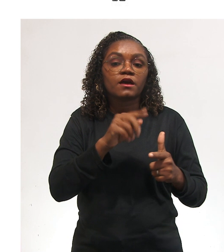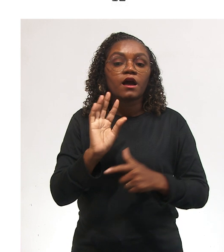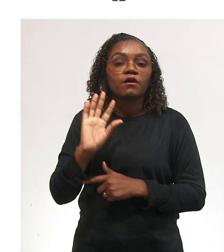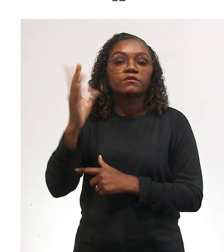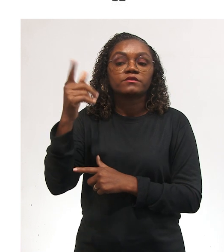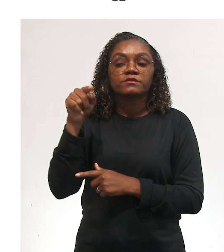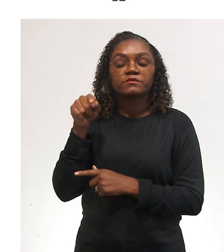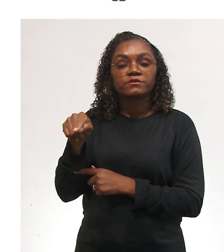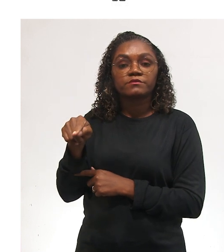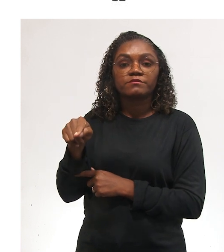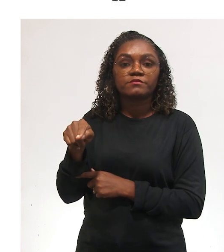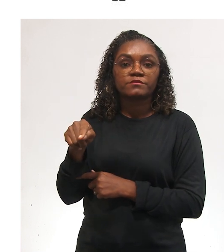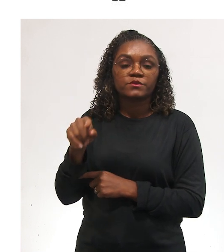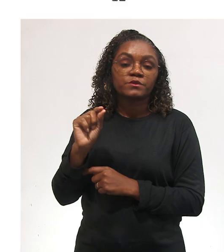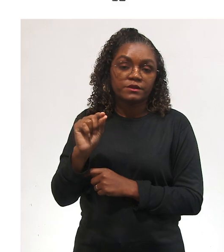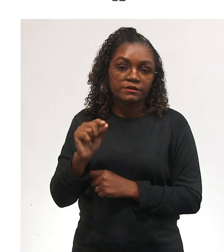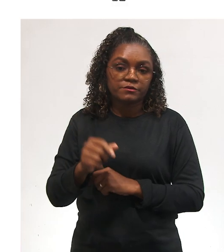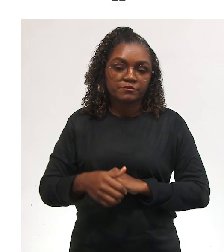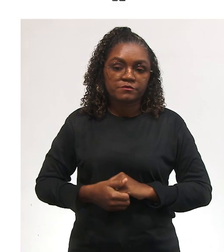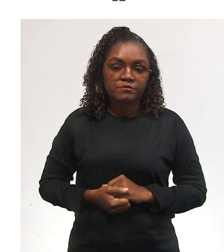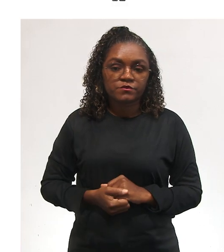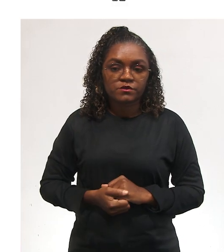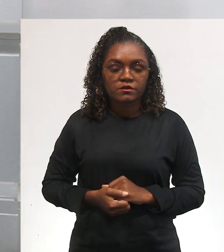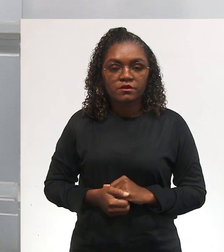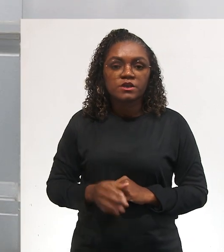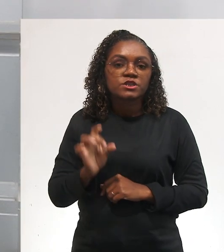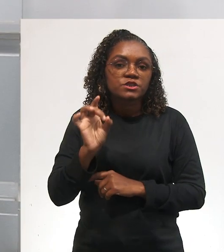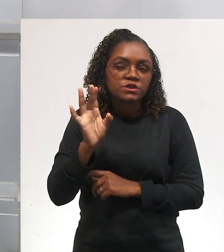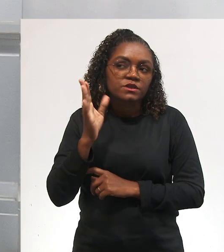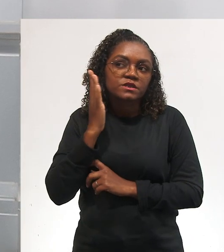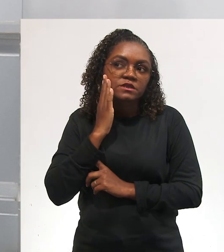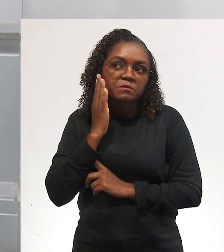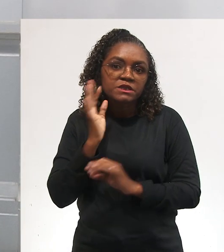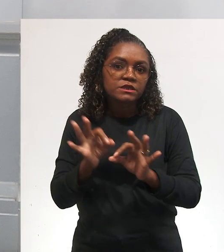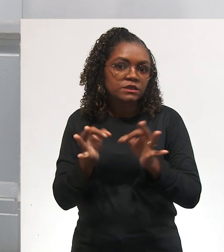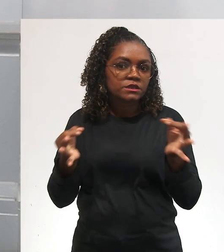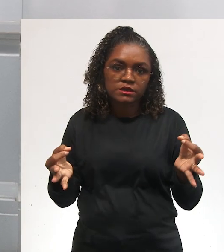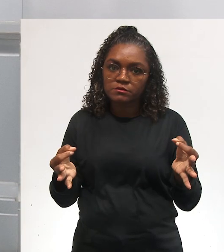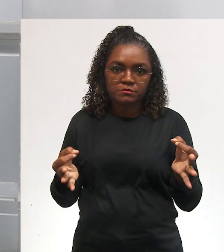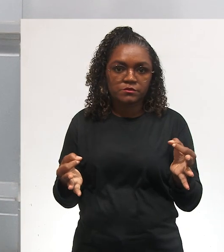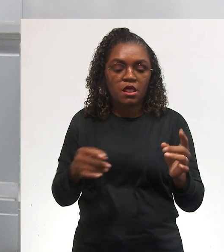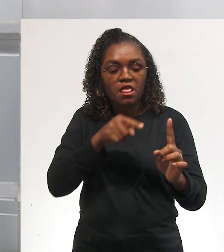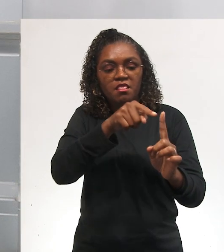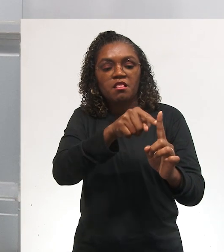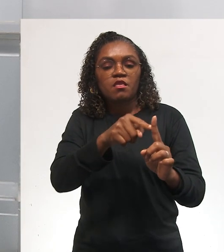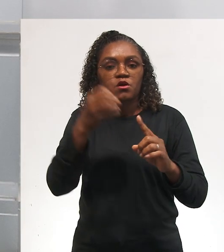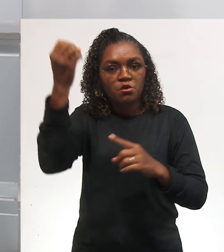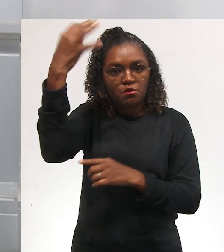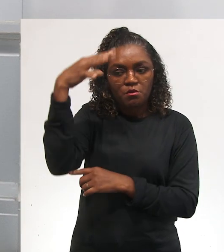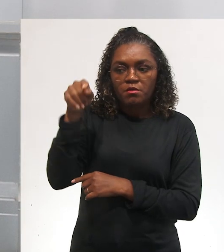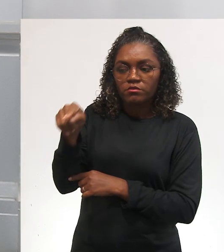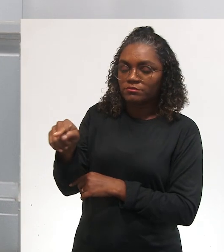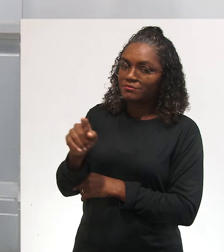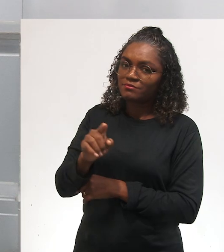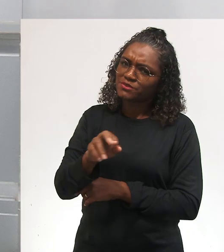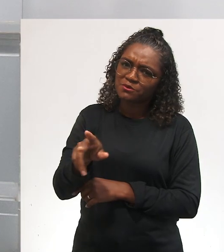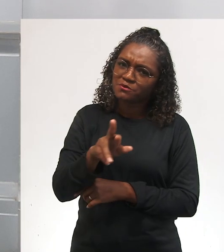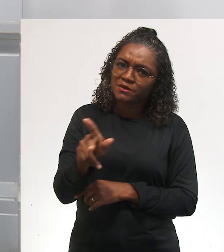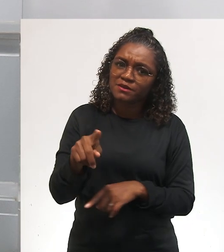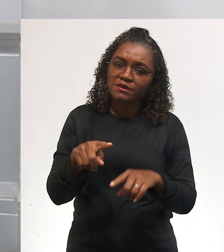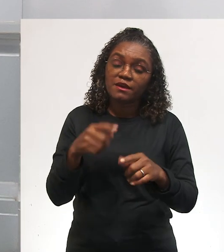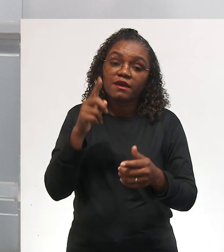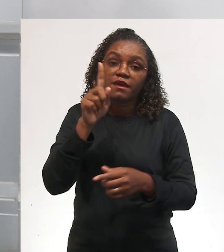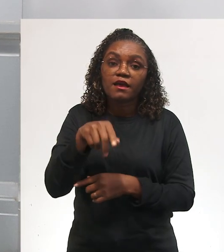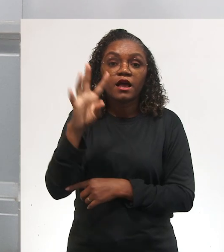problema está causando dentro da organização. E não é só saber, como eu disse, para buscar culpados, não, muito pelo